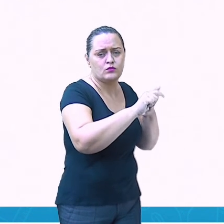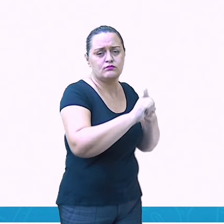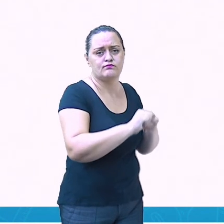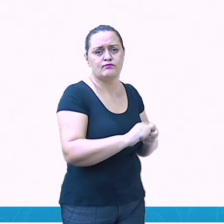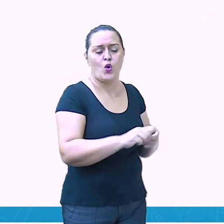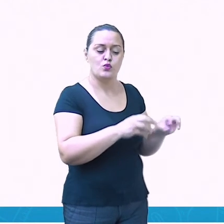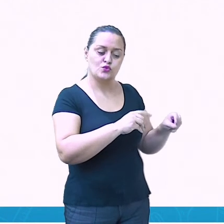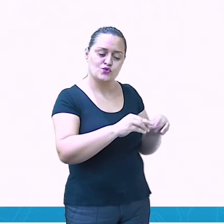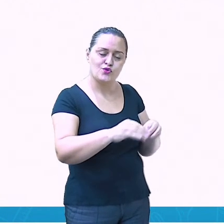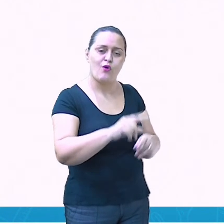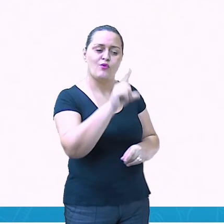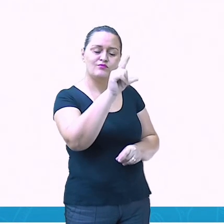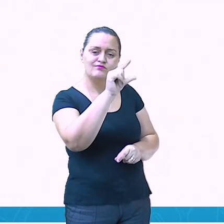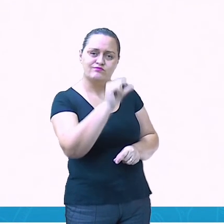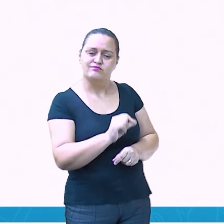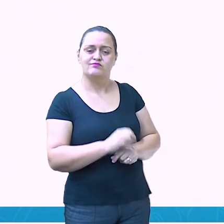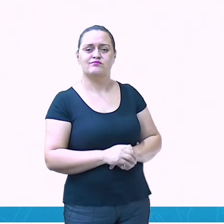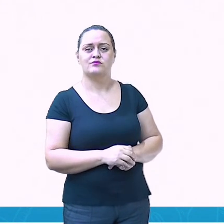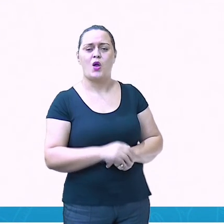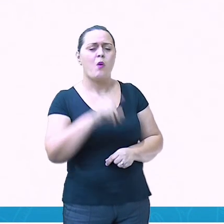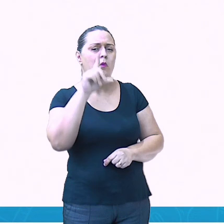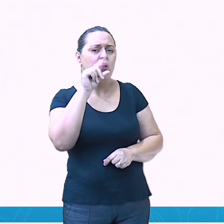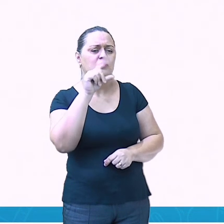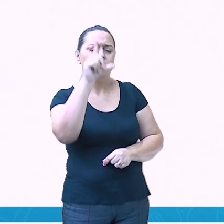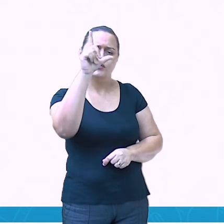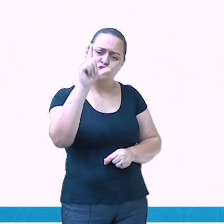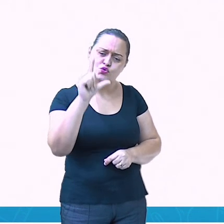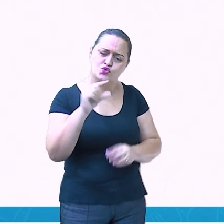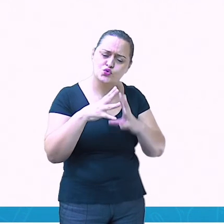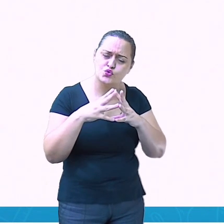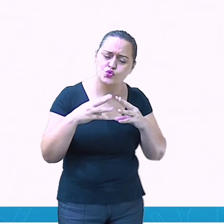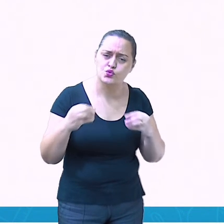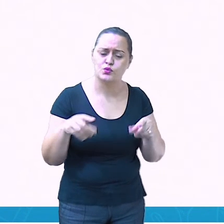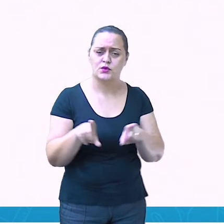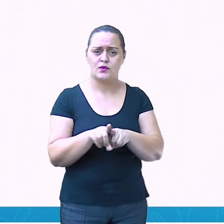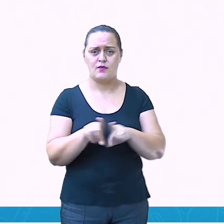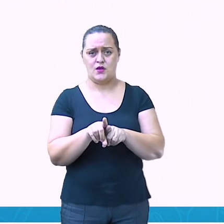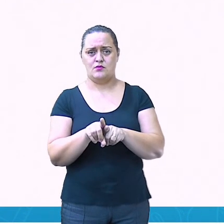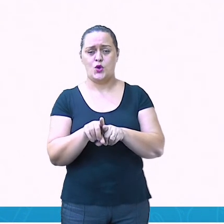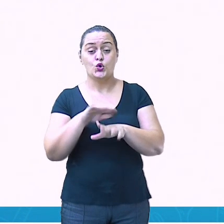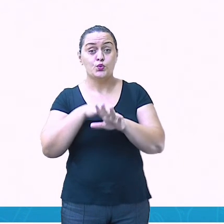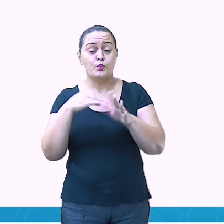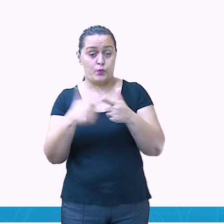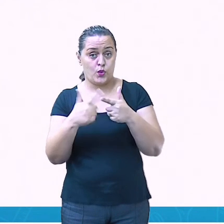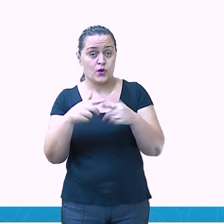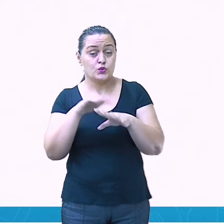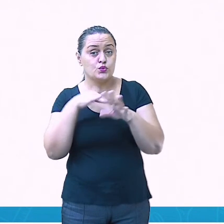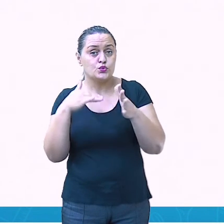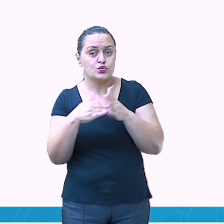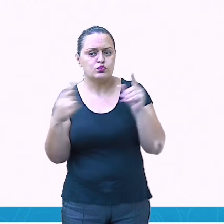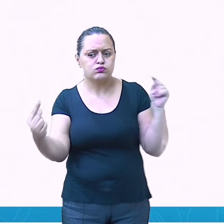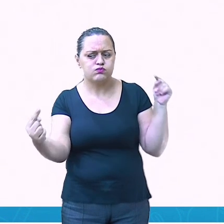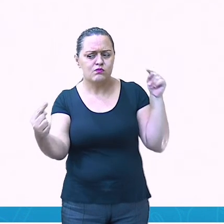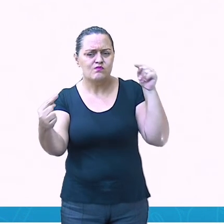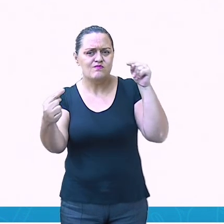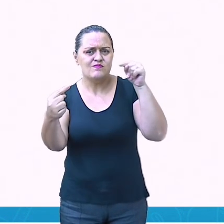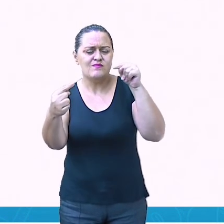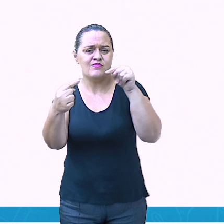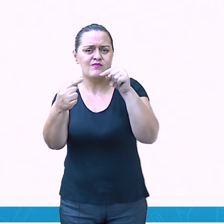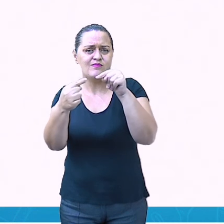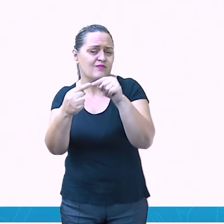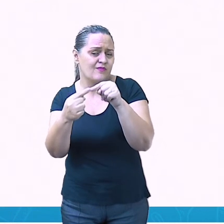extinção daquela espécie. Percebem como tudo está interligado? Se eu tiro toda a vegetação de um